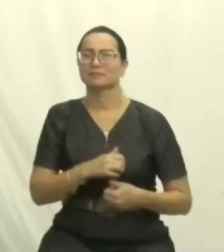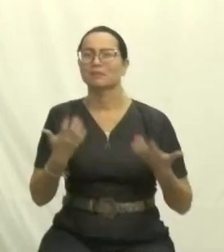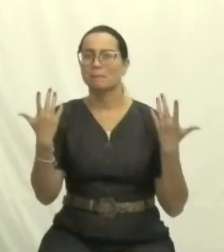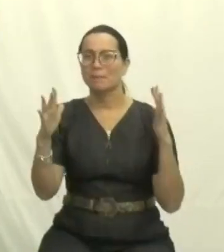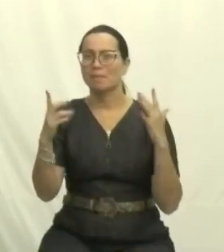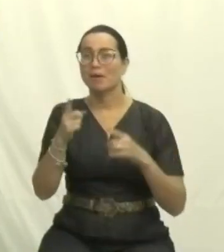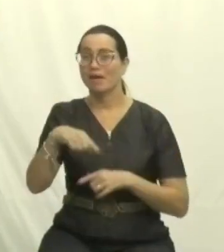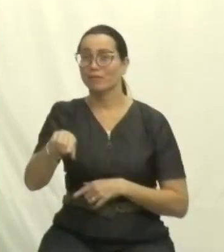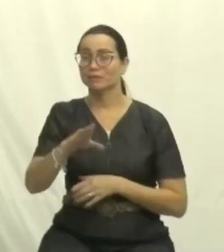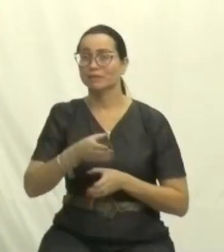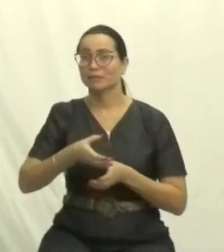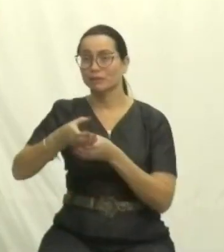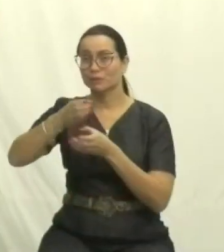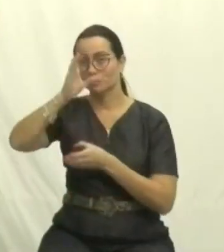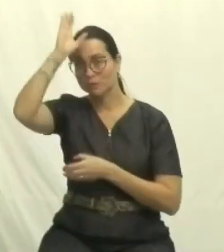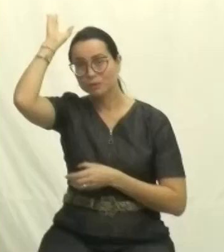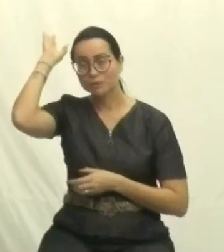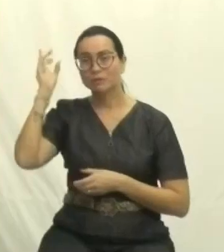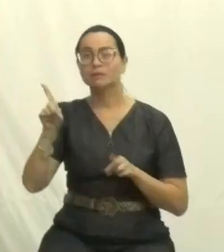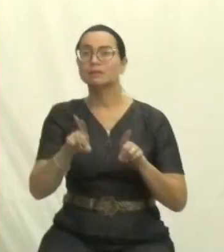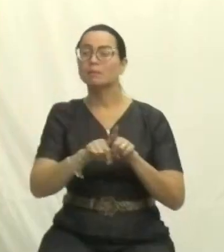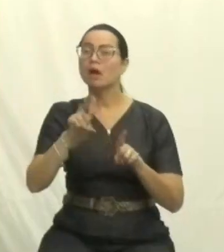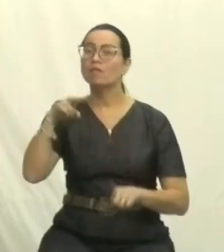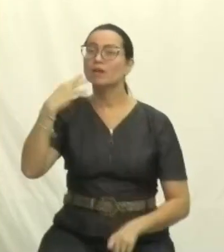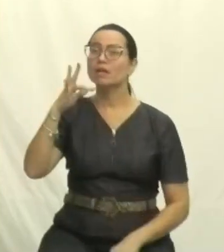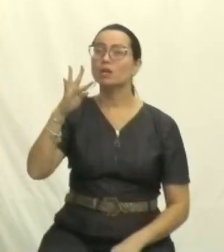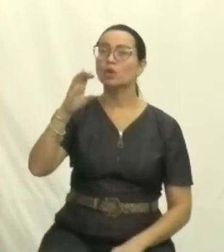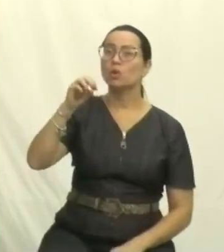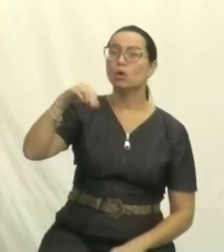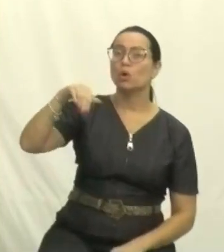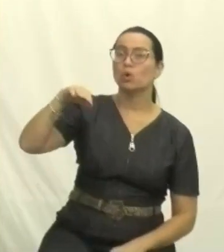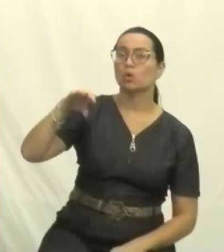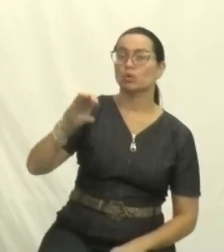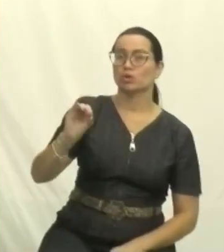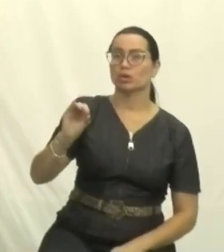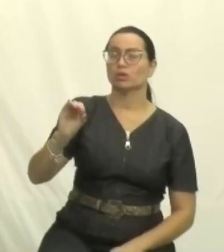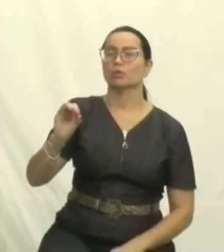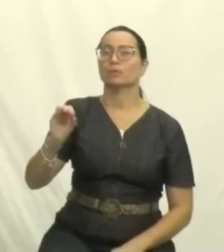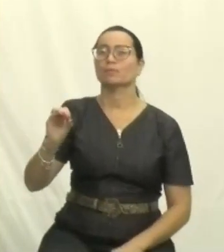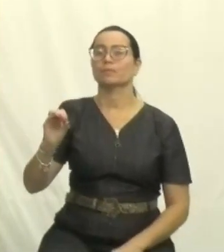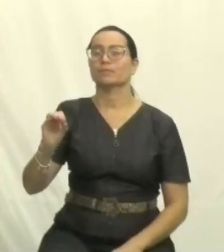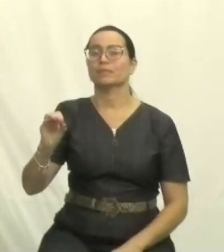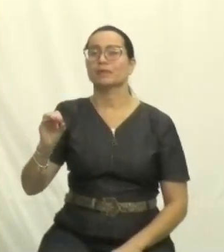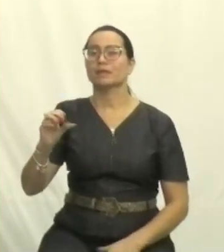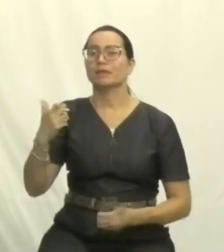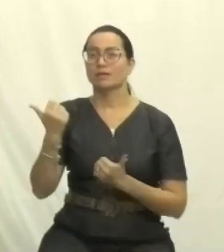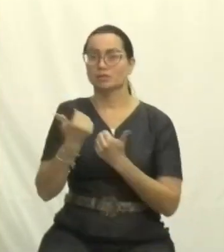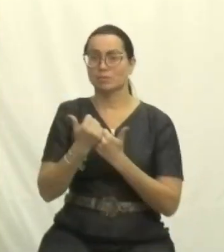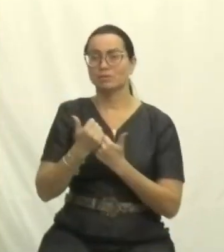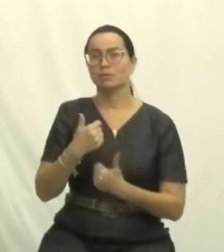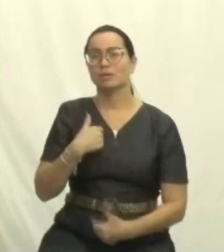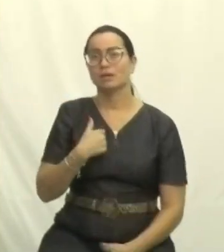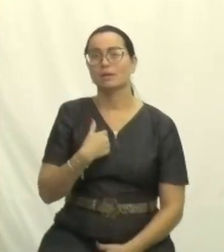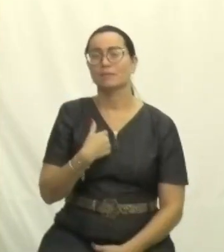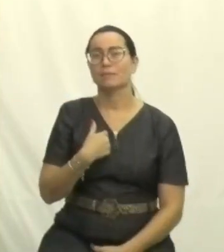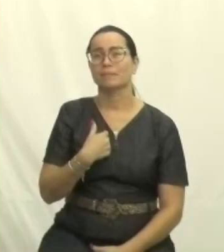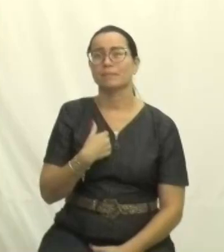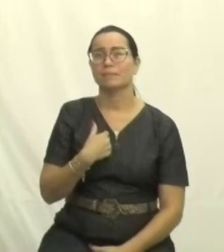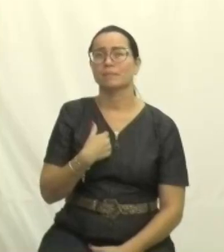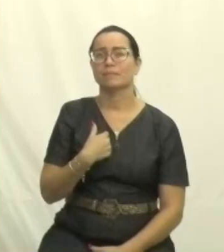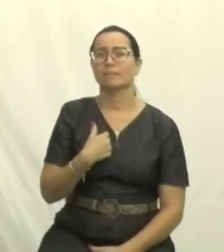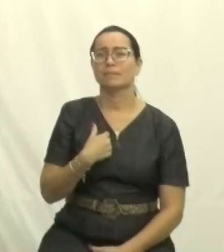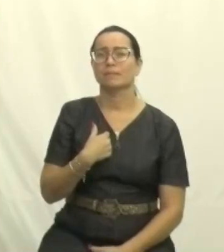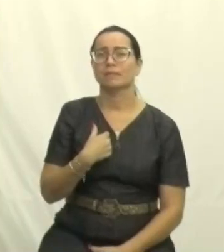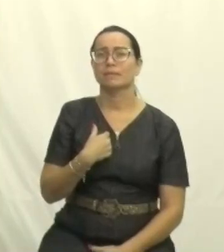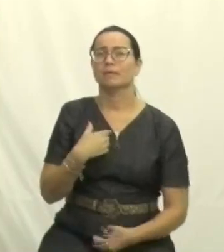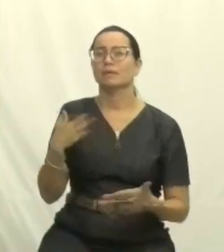E dizer ao vereador Toninho da Figueira, que vai assumir o lugar desse vereador, e avisar o Fábio, meu assessor, e o Toninho,